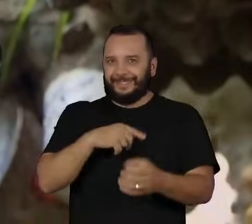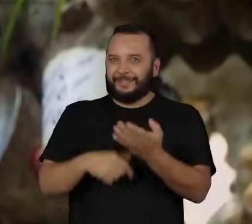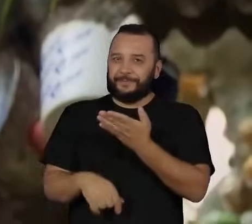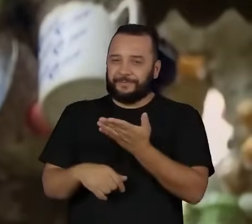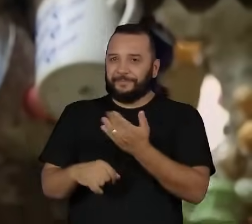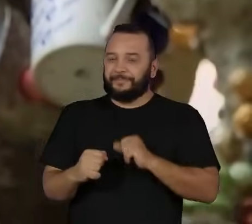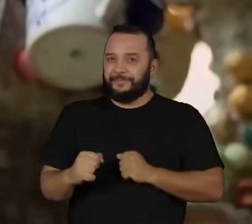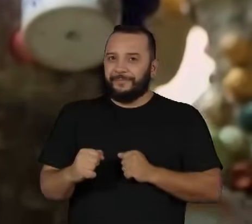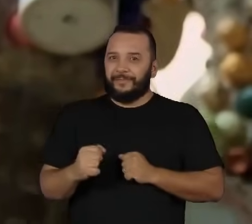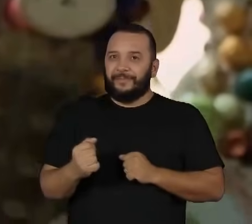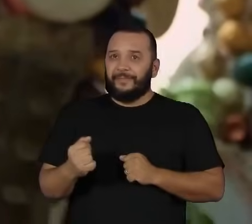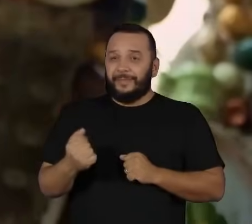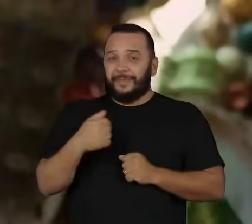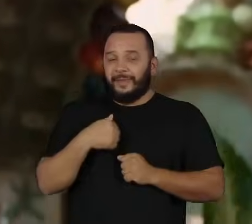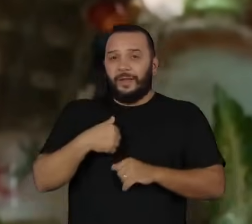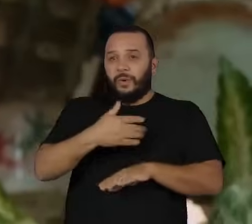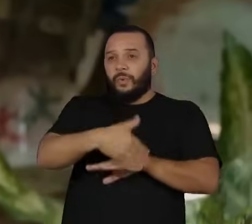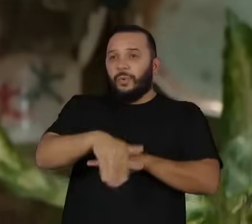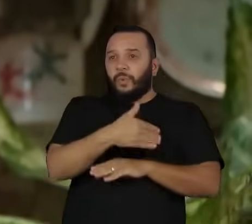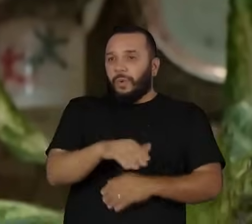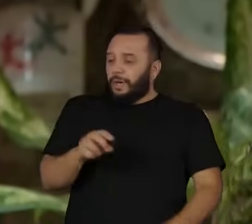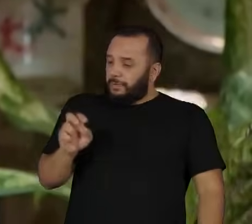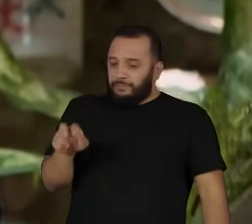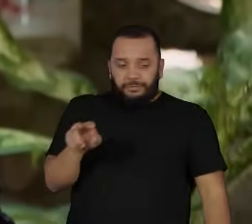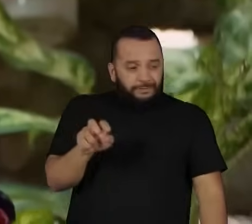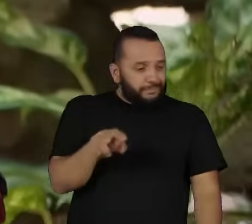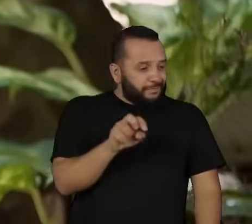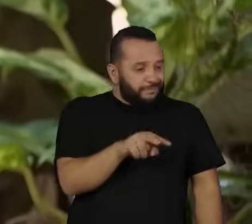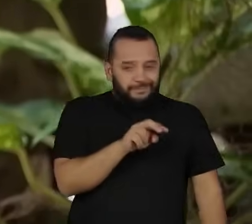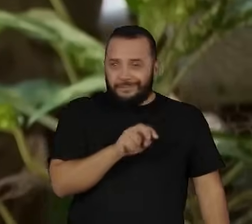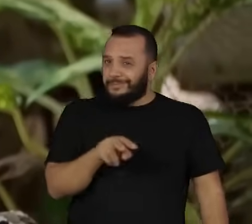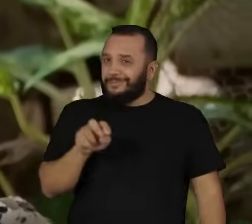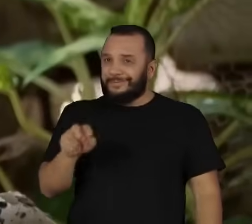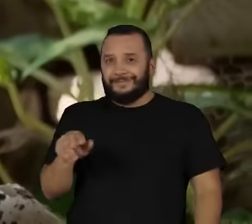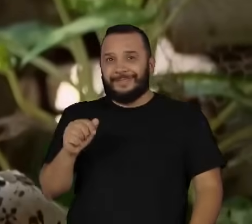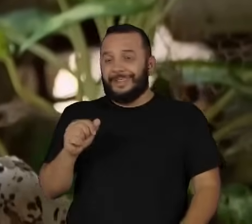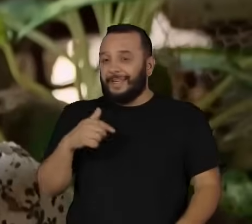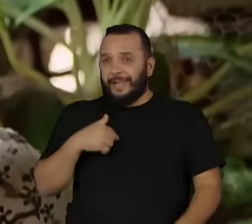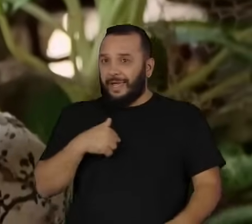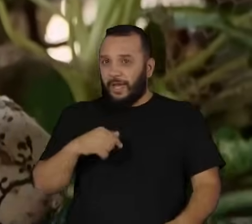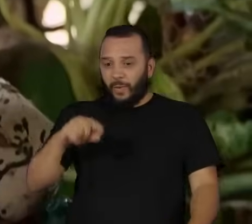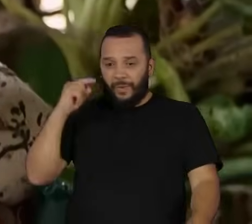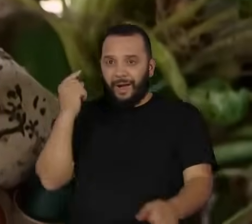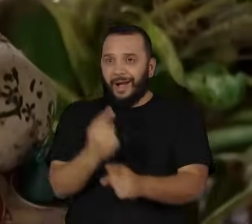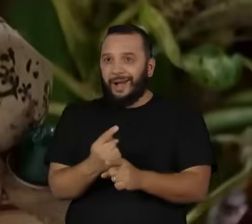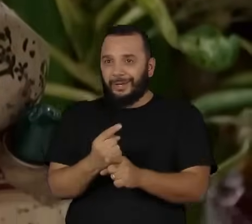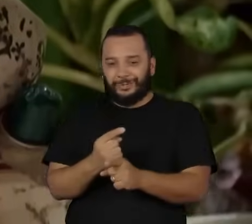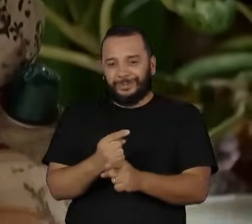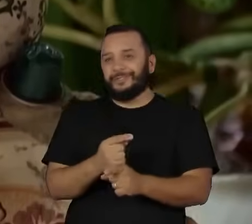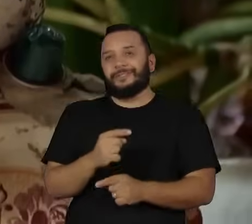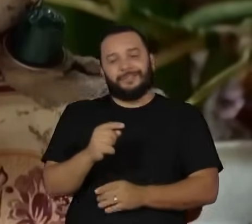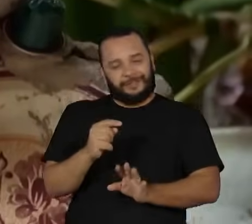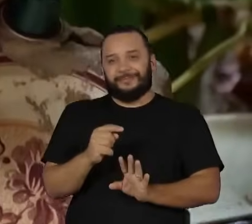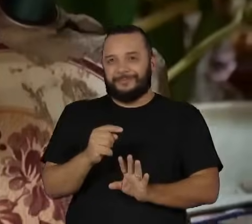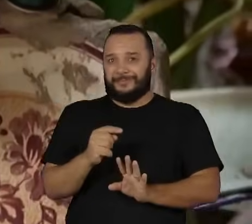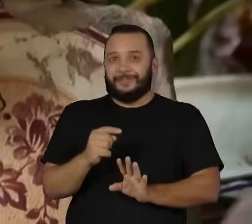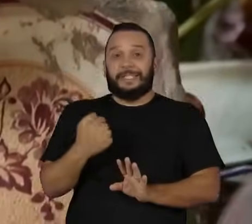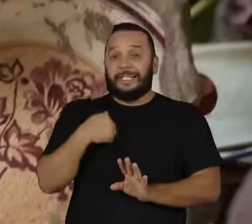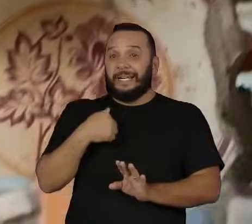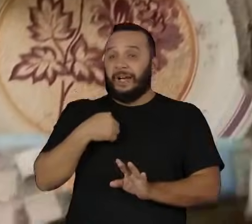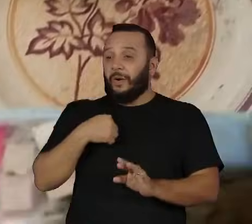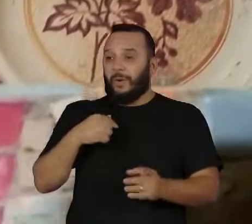Para mim achar no lixo eu tenho que andar todo dia caçando assim. É que até eu não acho, né? É muito difícil. Então quem acha no